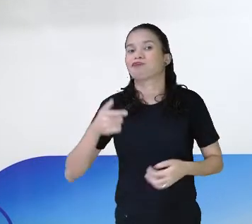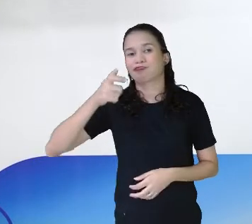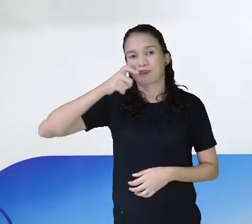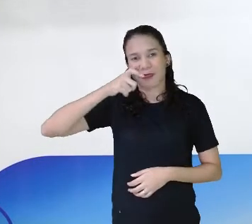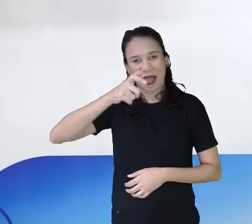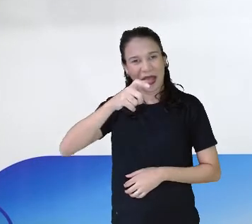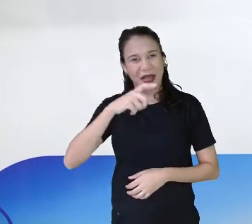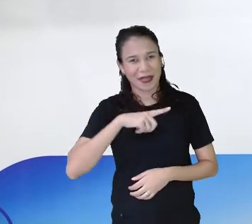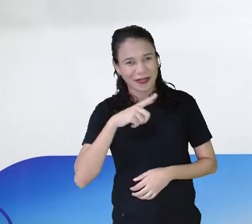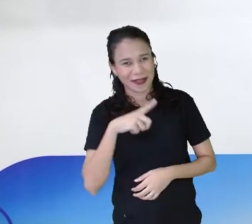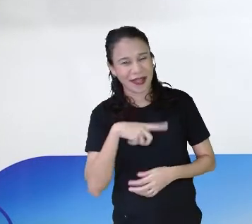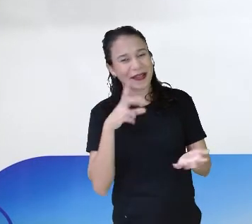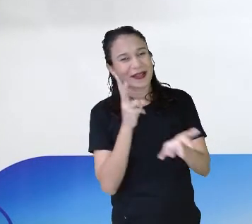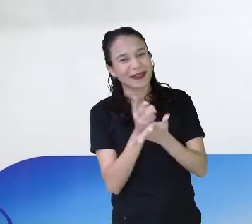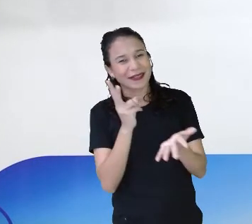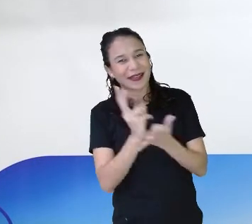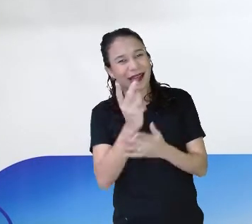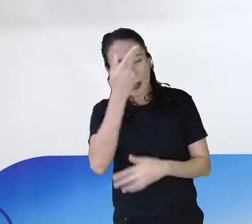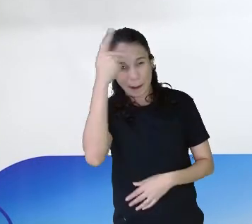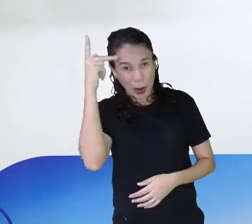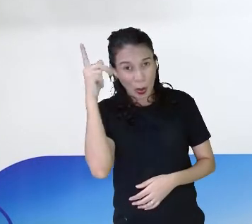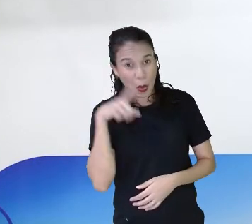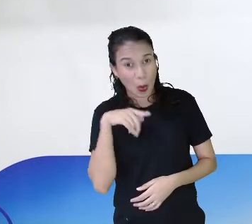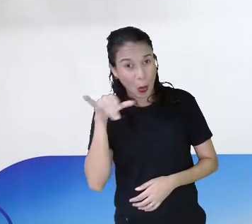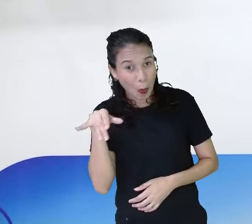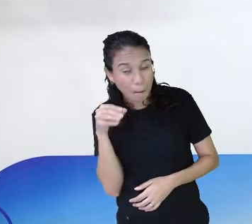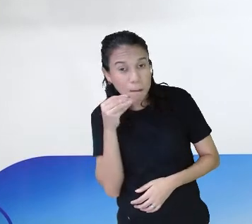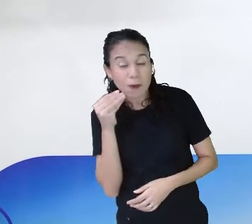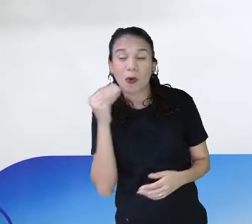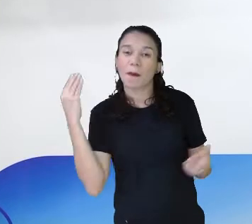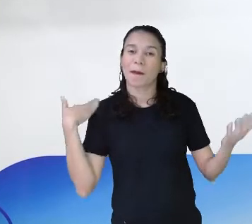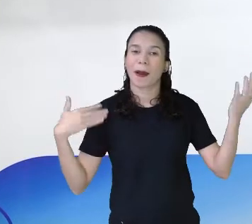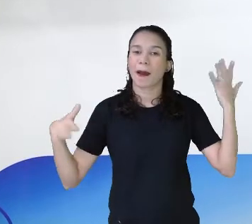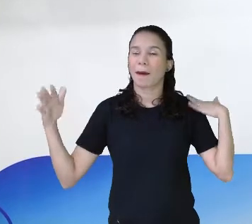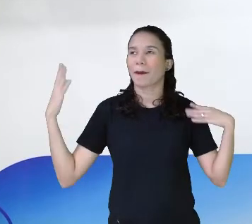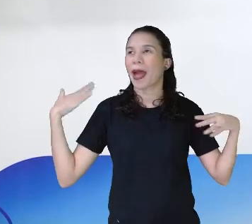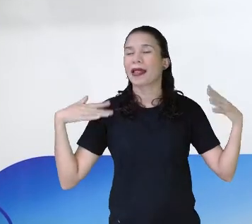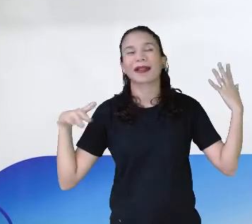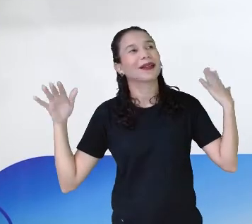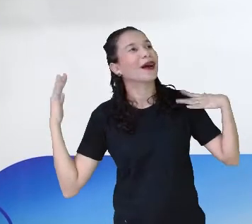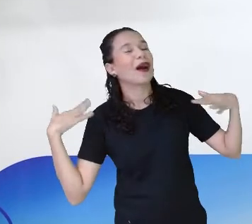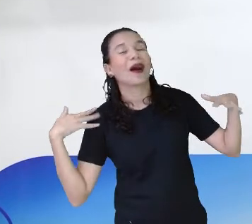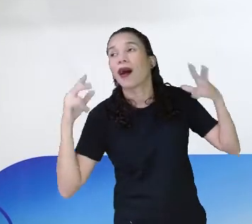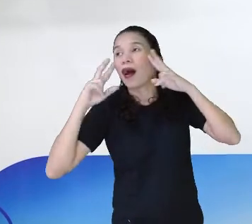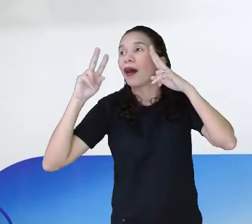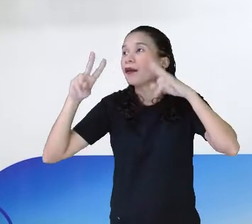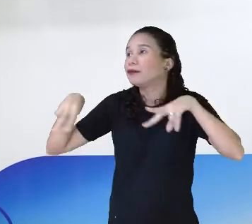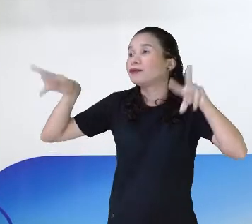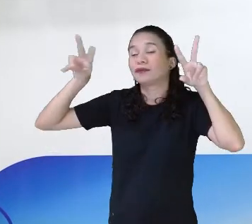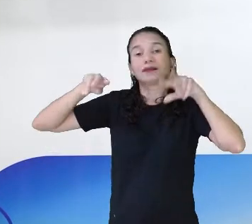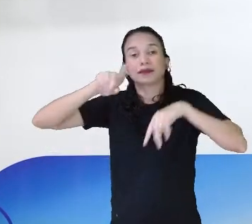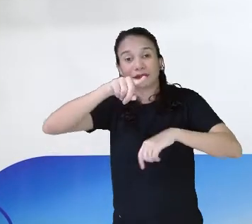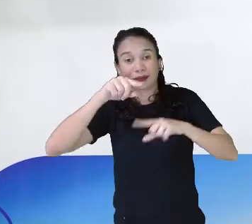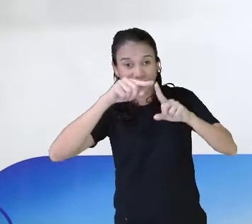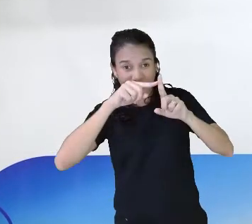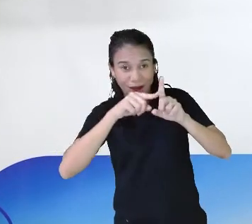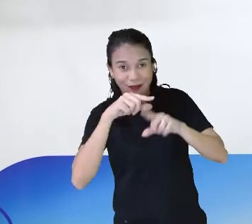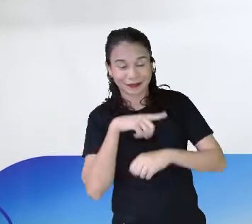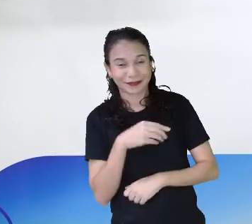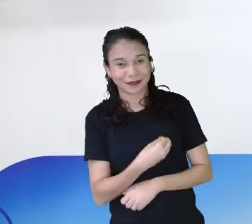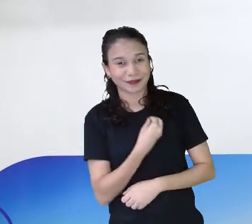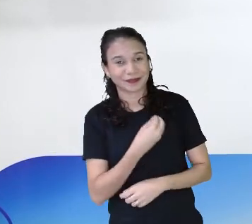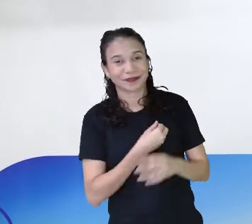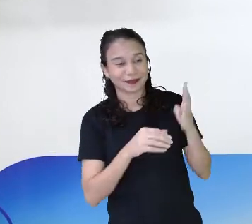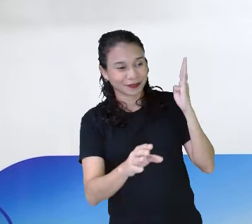se ver. E toda vez que vocês tiverem oportunidade de estar passeando aqui pelo centro, ou até mesmo aí no bairro que você mora, você vai